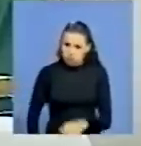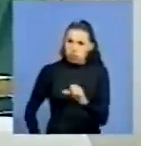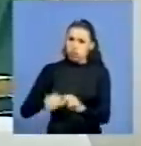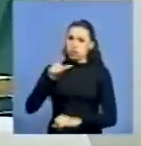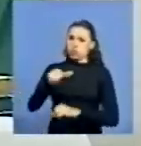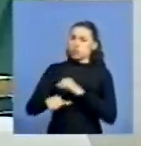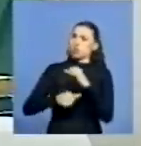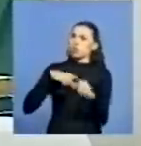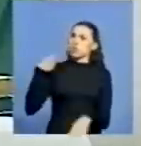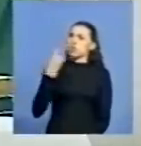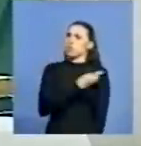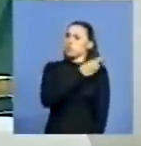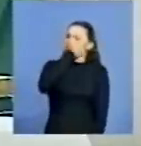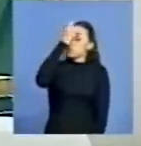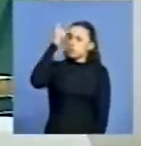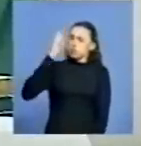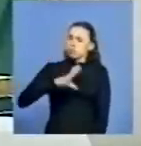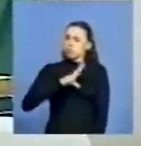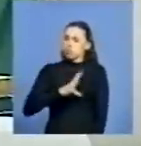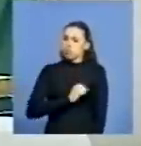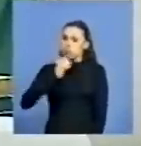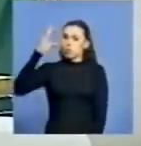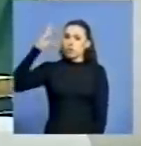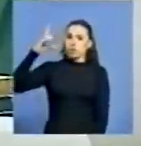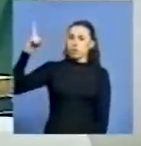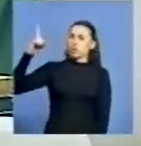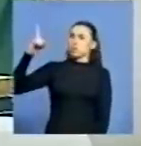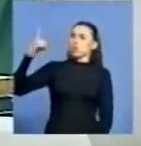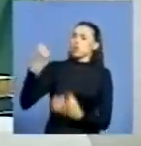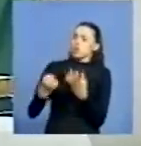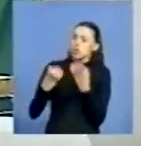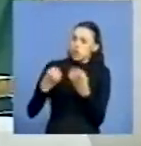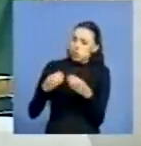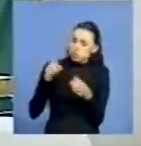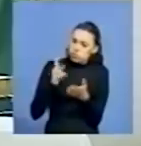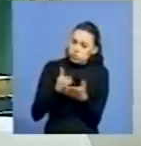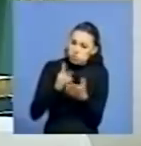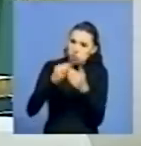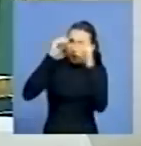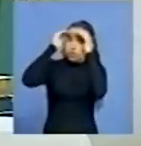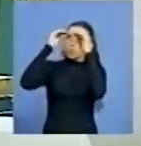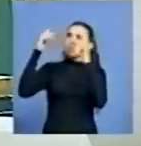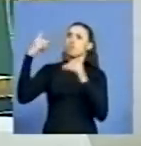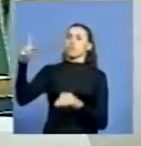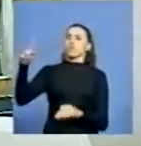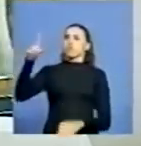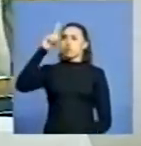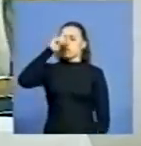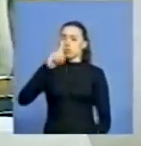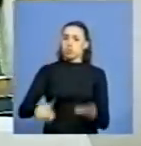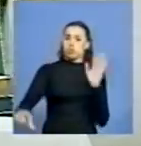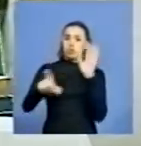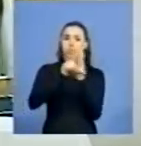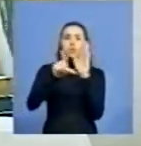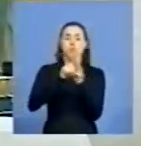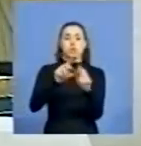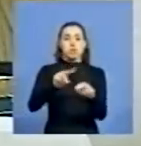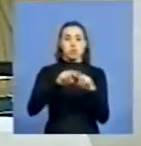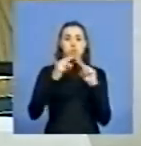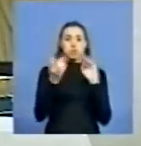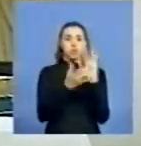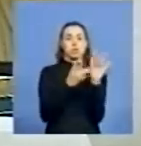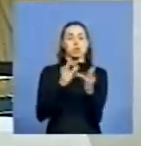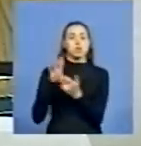tornem agradáveis aos vossos olhos, dai-nos guardar sempre os vossos mandamentos. Por Cristo